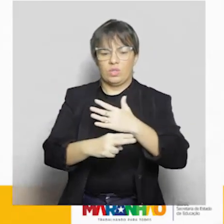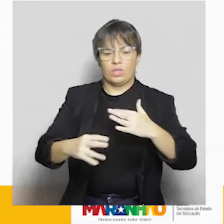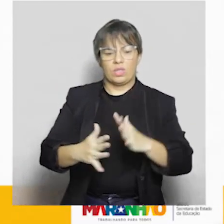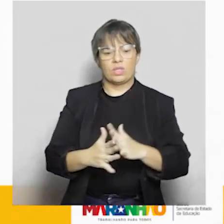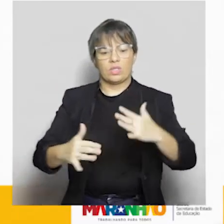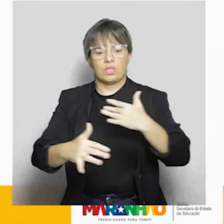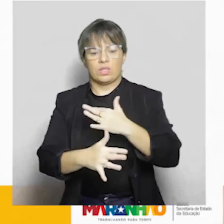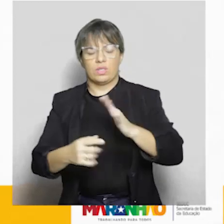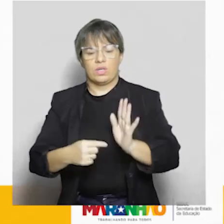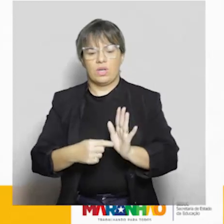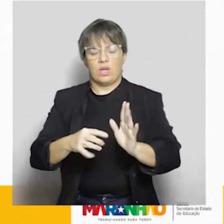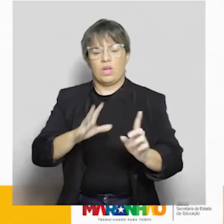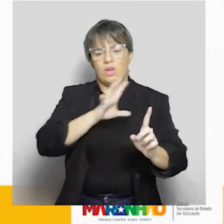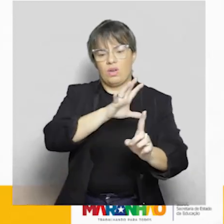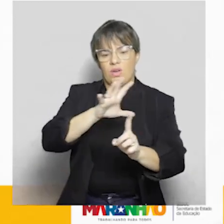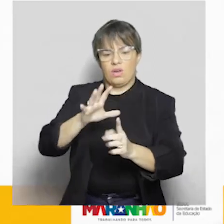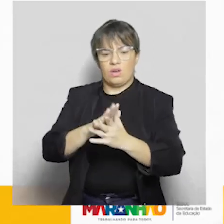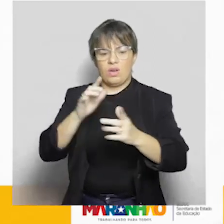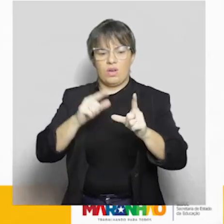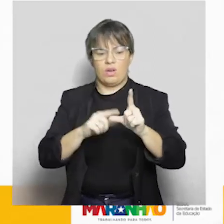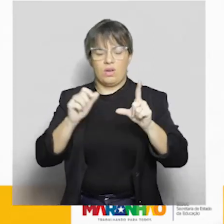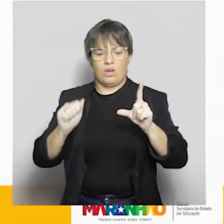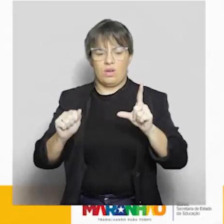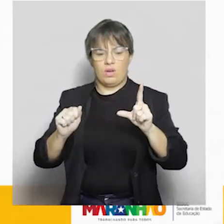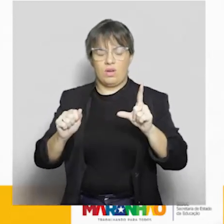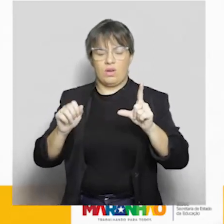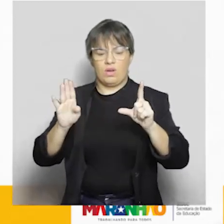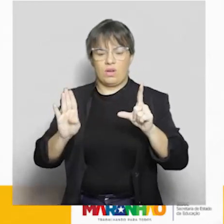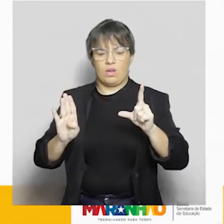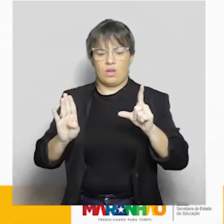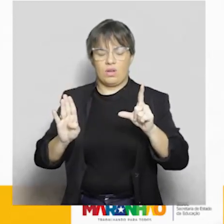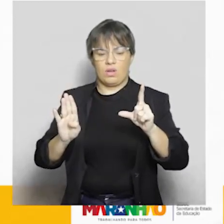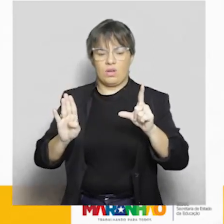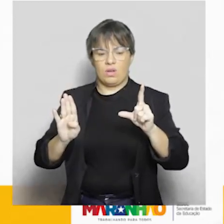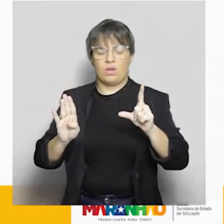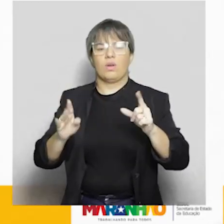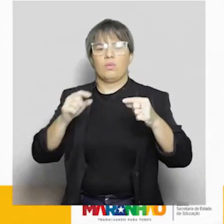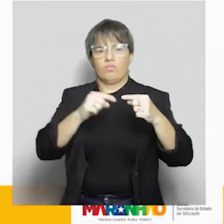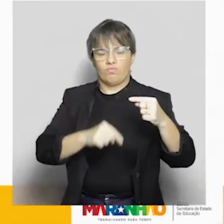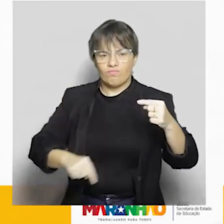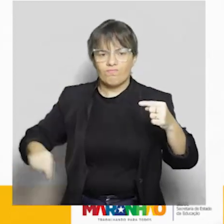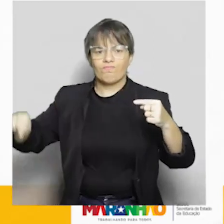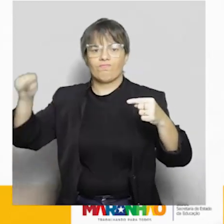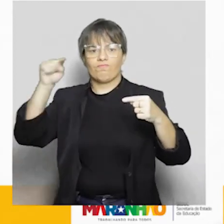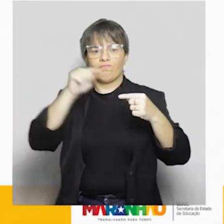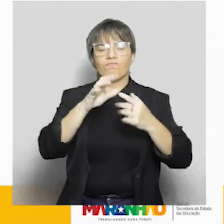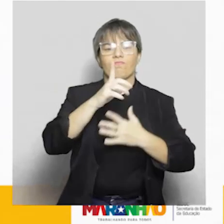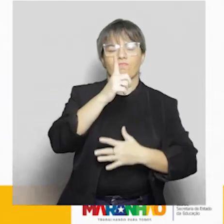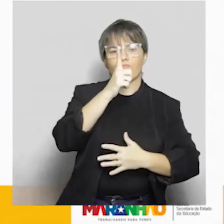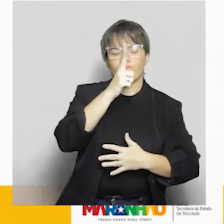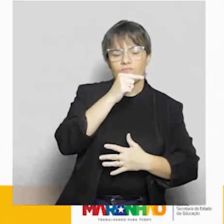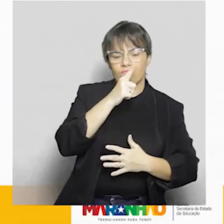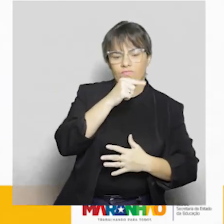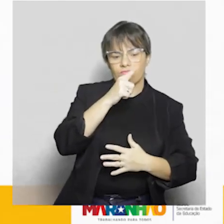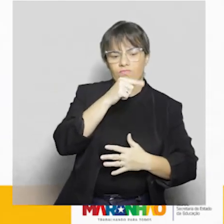nível altimétrico de altitude? Não. O ciclo hidrológico? Com certeza ele afetou o ciclo hidrológico da